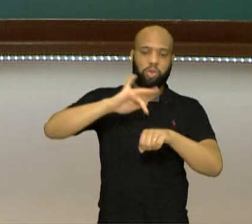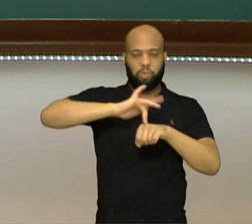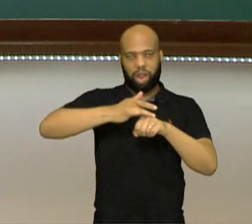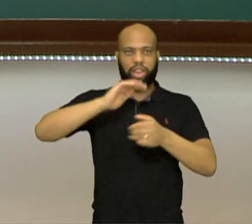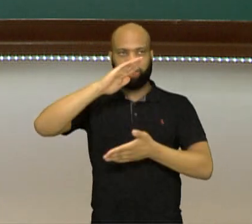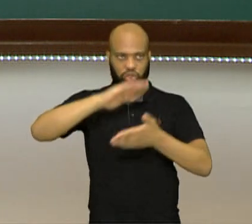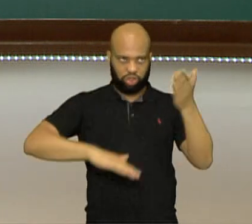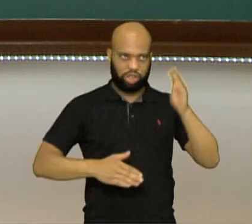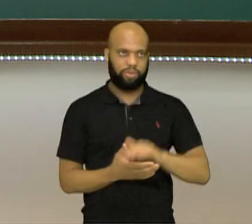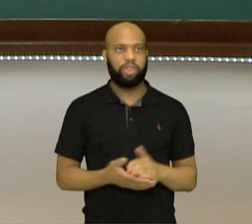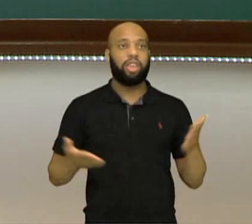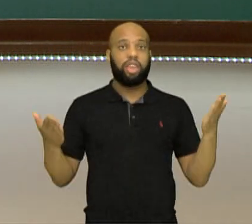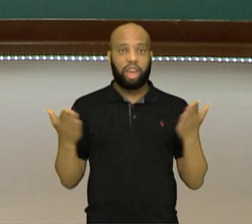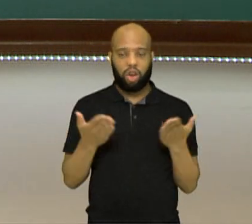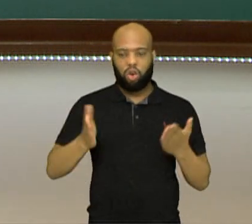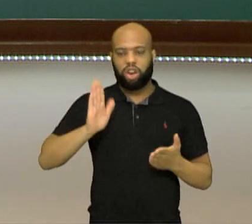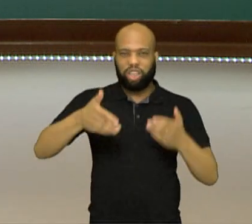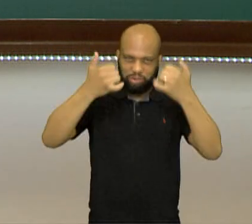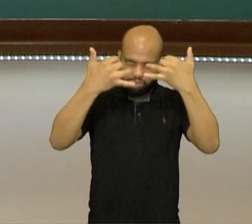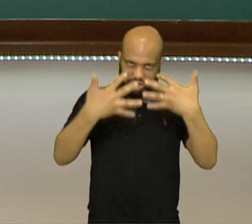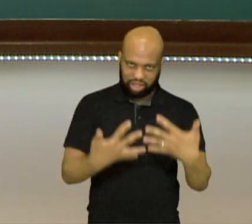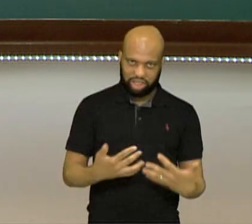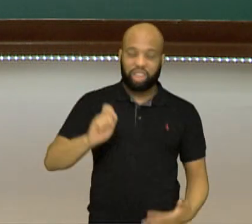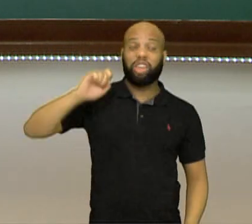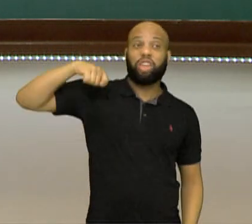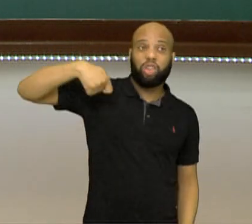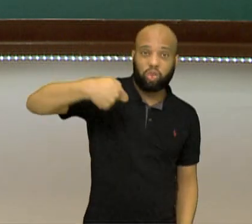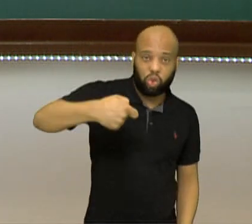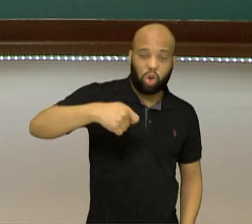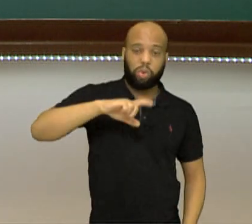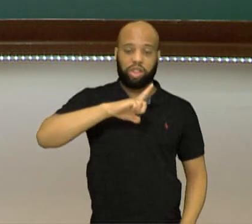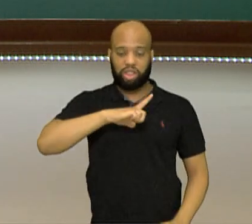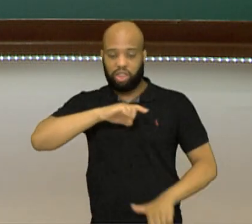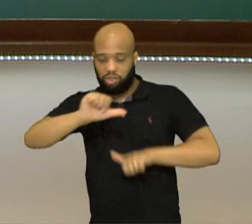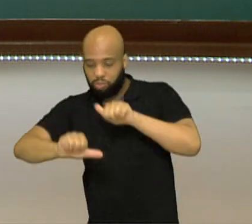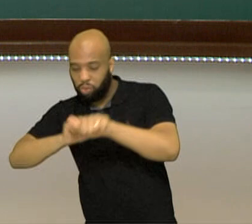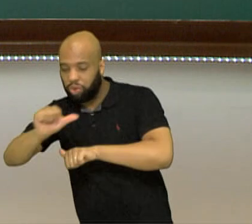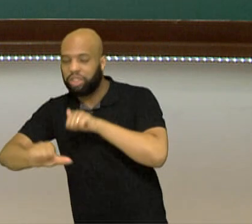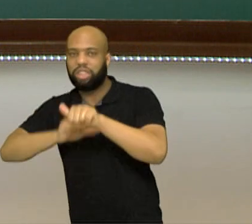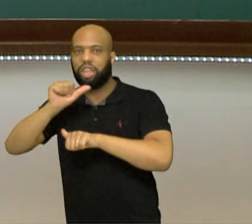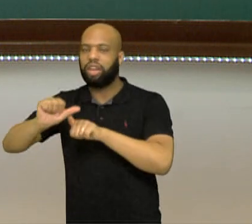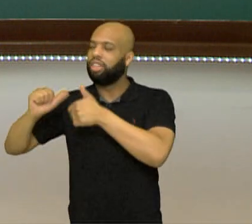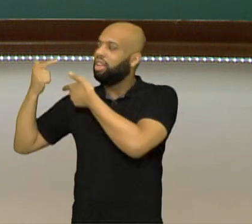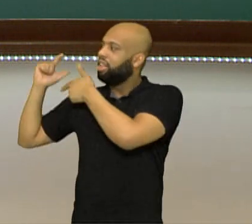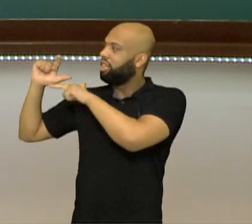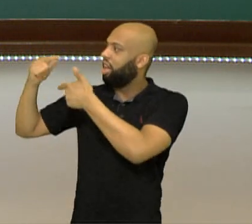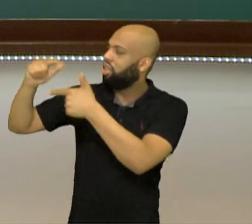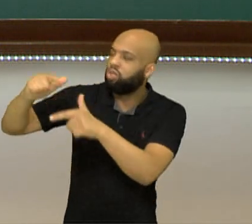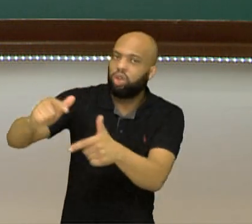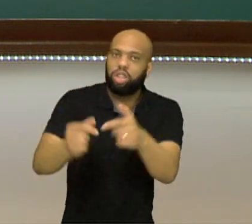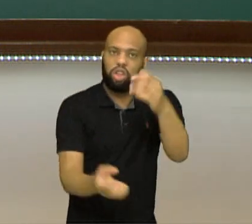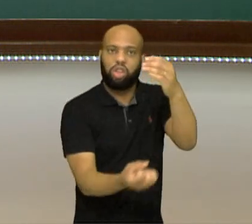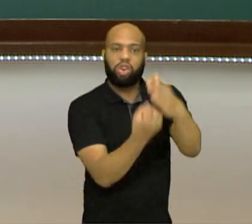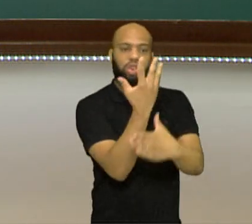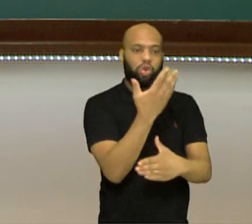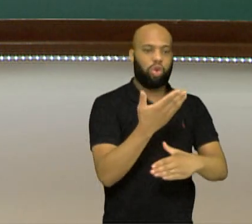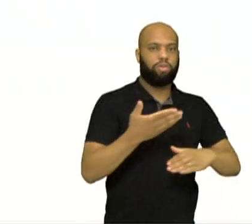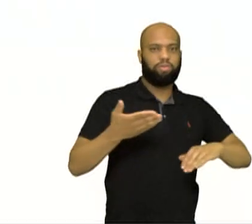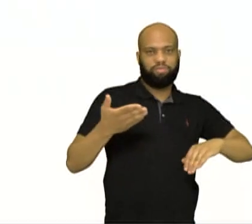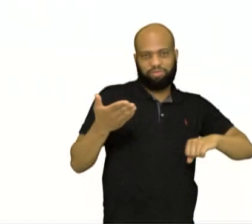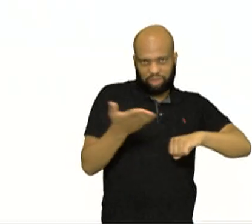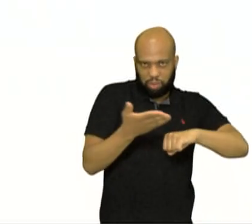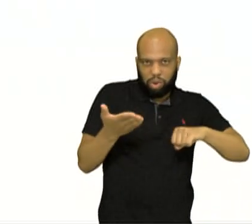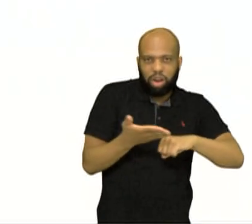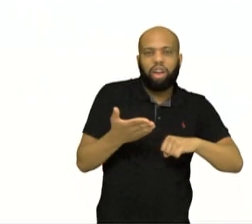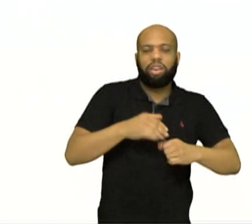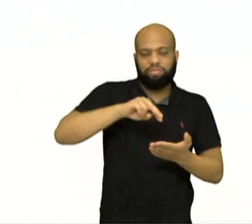também. Agora que nós conversamos um pouquinho sobre a mudança, né, essa quebra do balé clássico com o surgimento da dança contemporânea, vamos